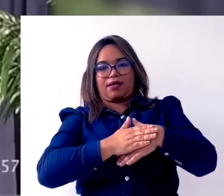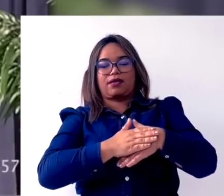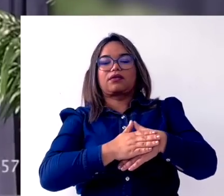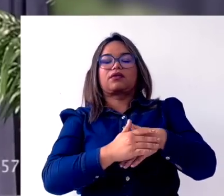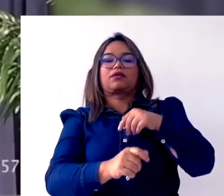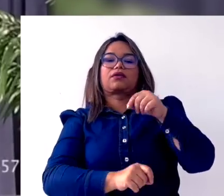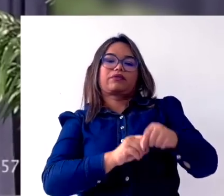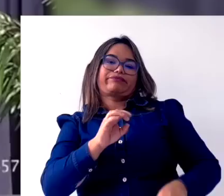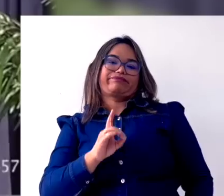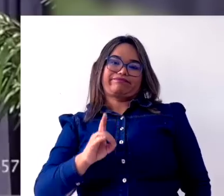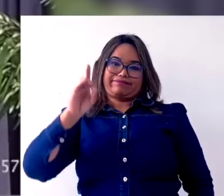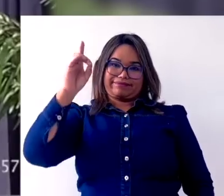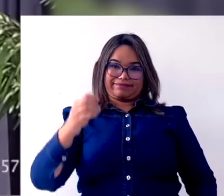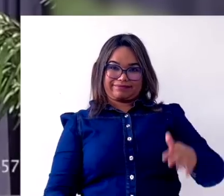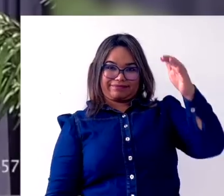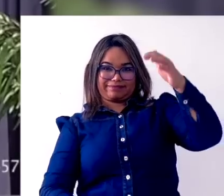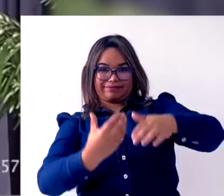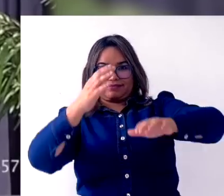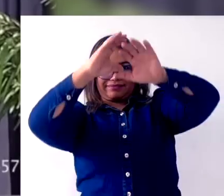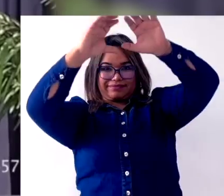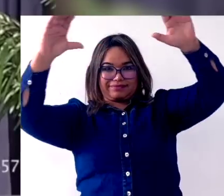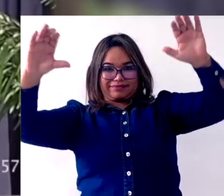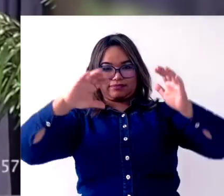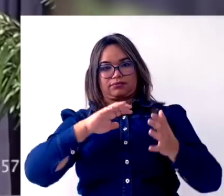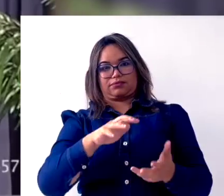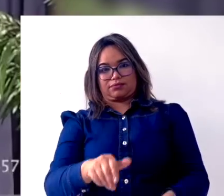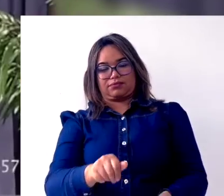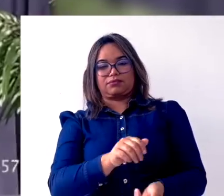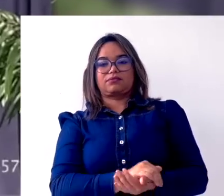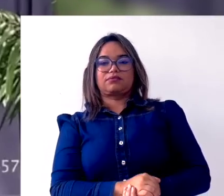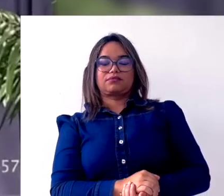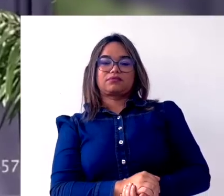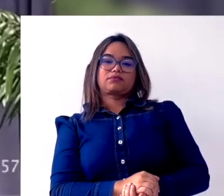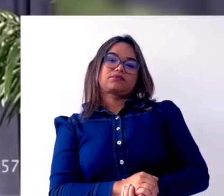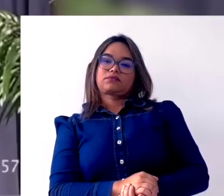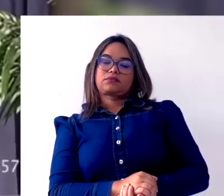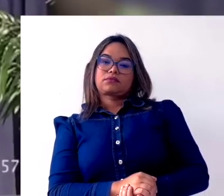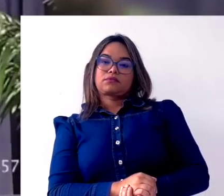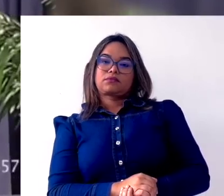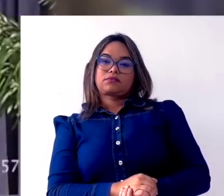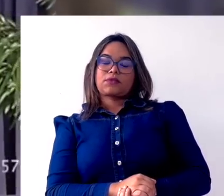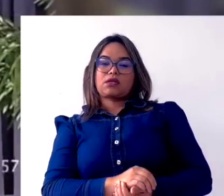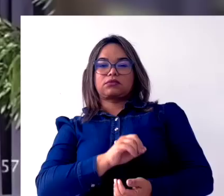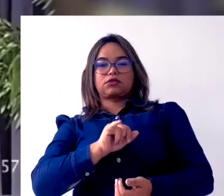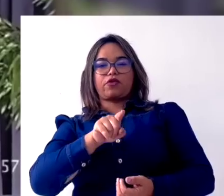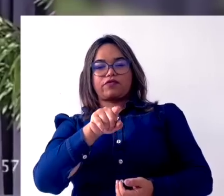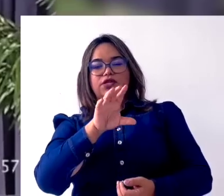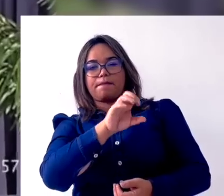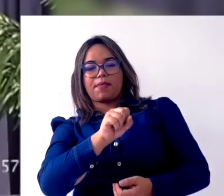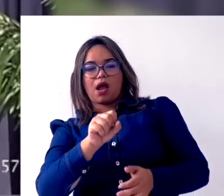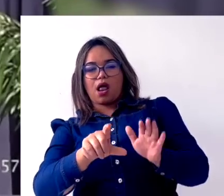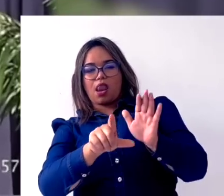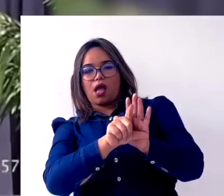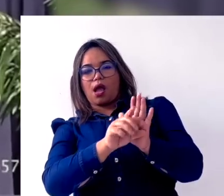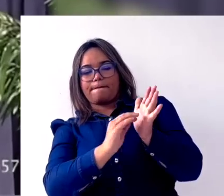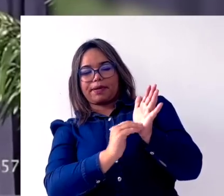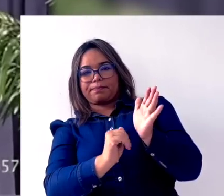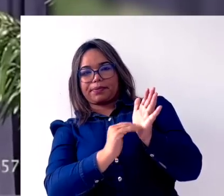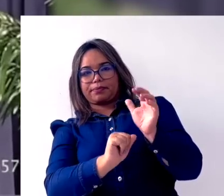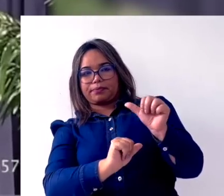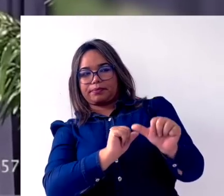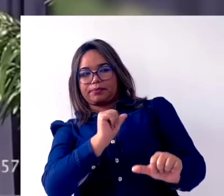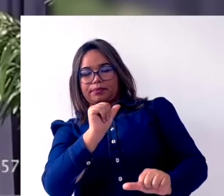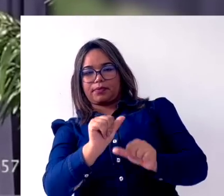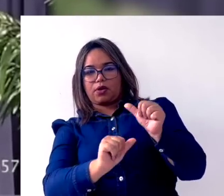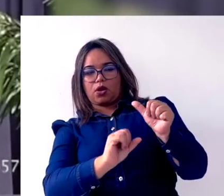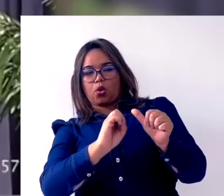do que do Criador dos céus e da terra. Bem, e se você pegar essa lei e modificá-la? E se você colocar um